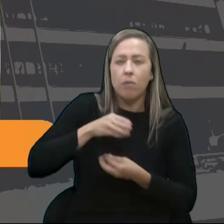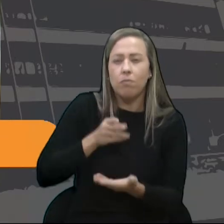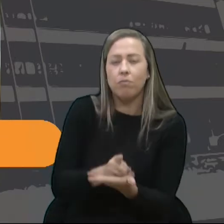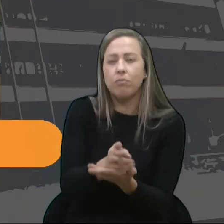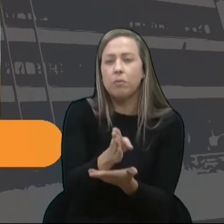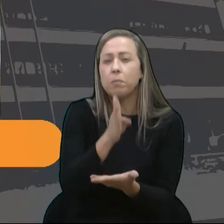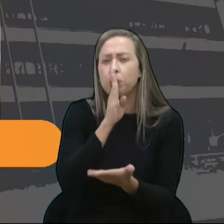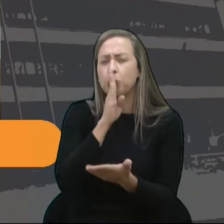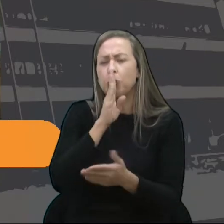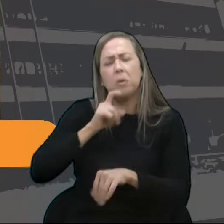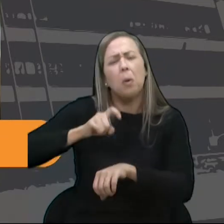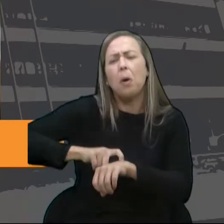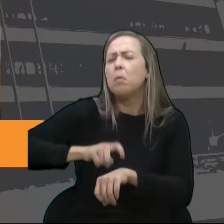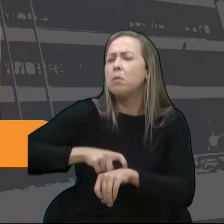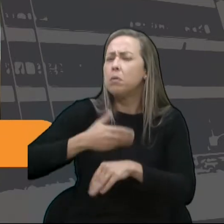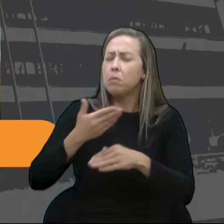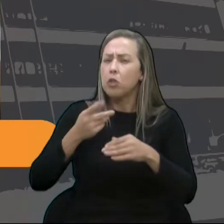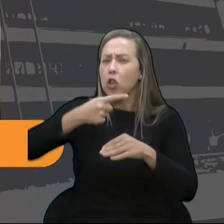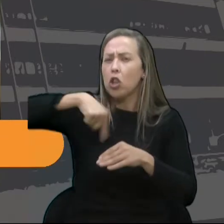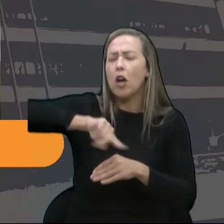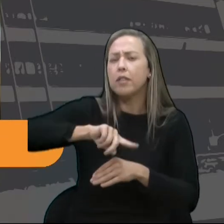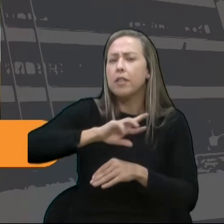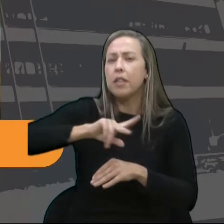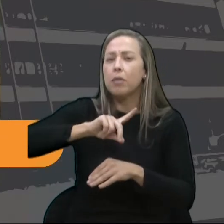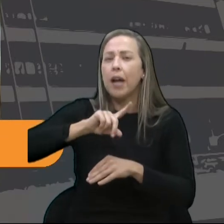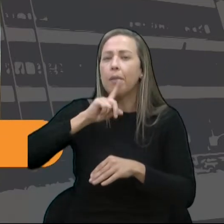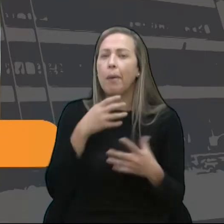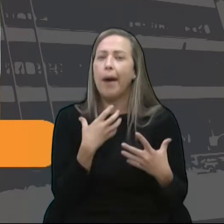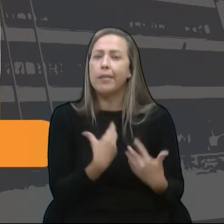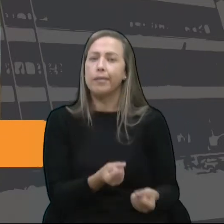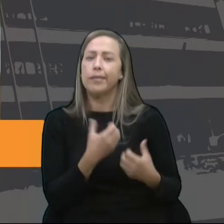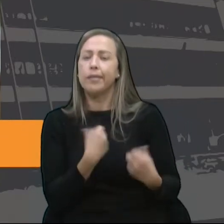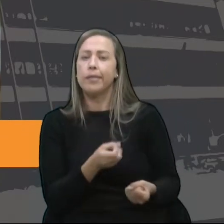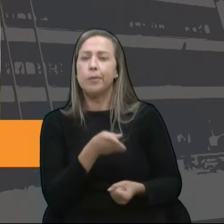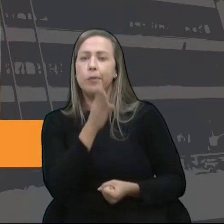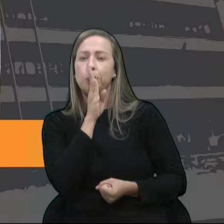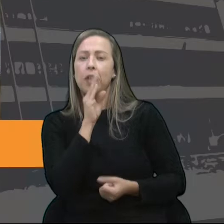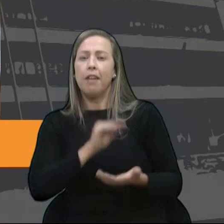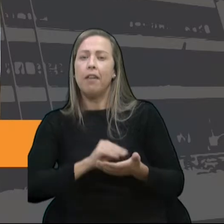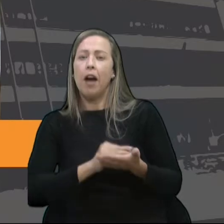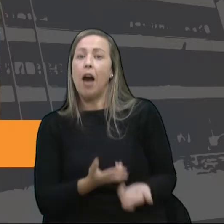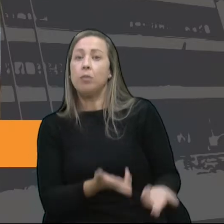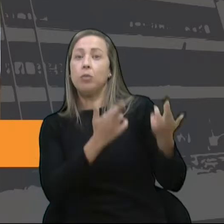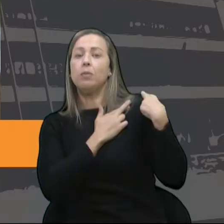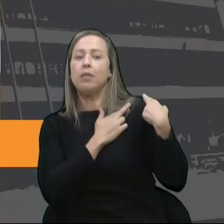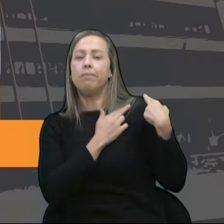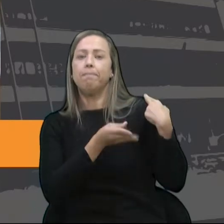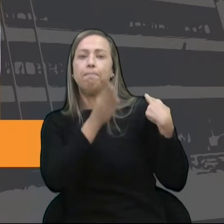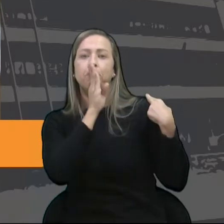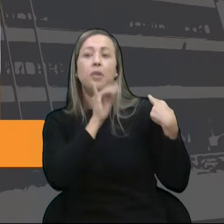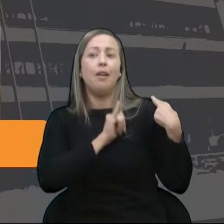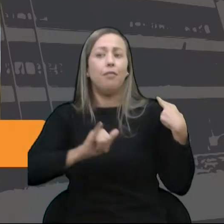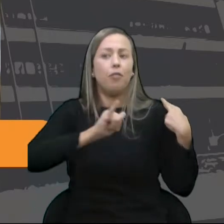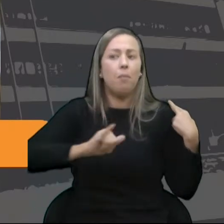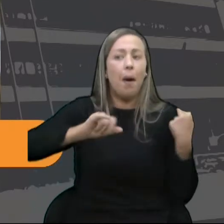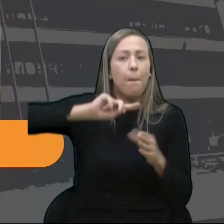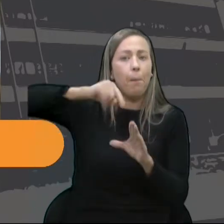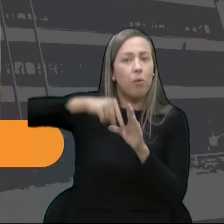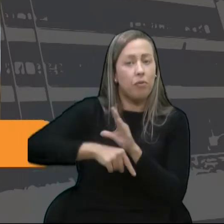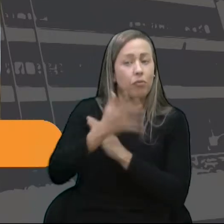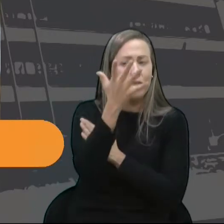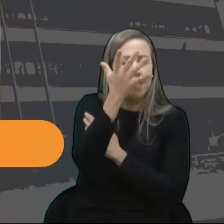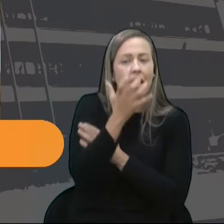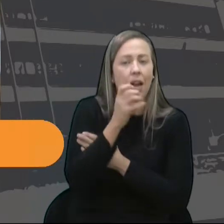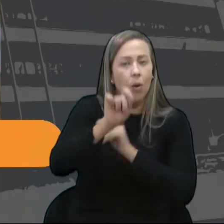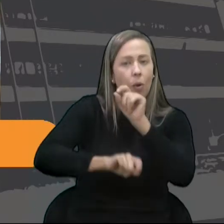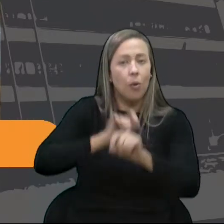até que ponto a gente não está também se omitindo da responsabilidade de informar com profundidade, com